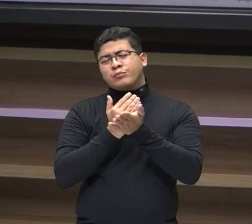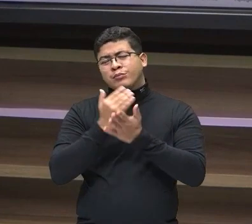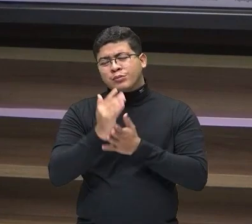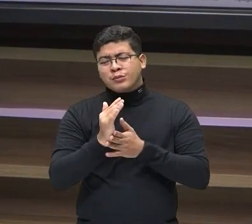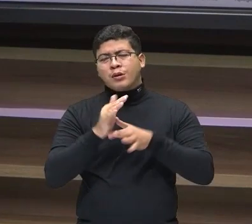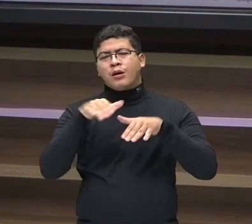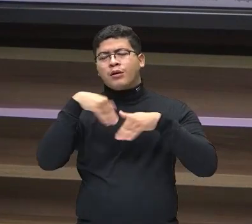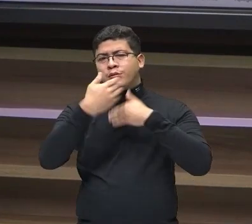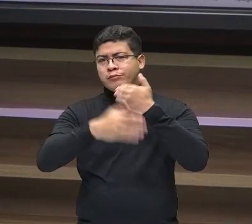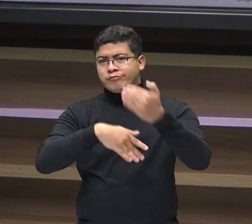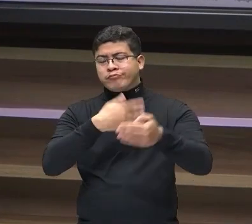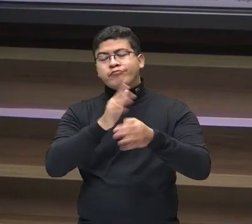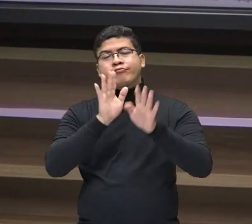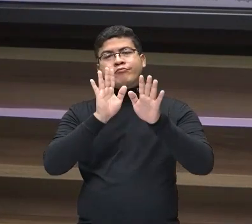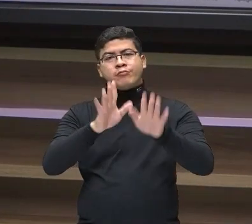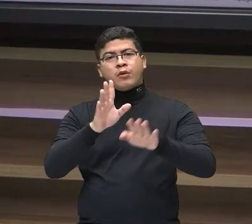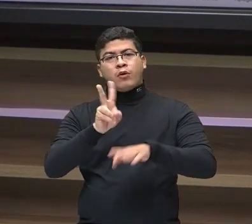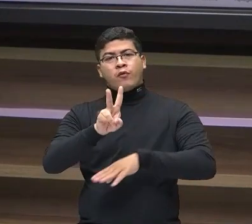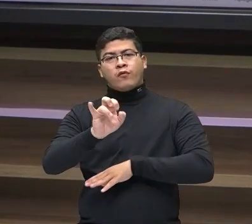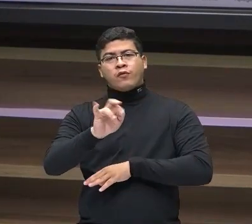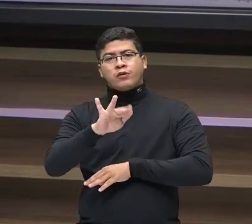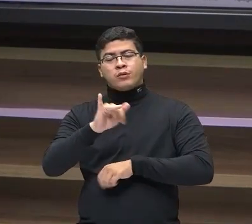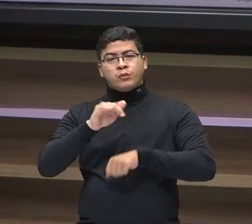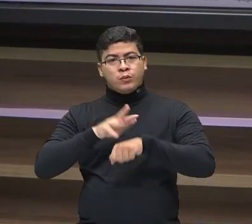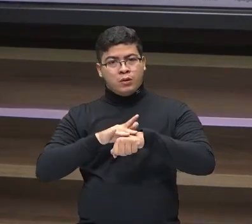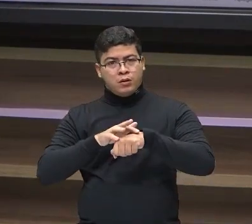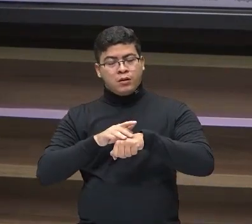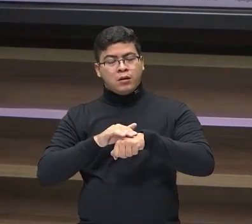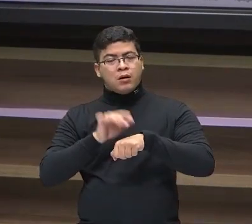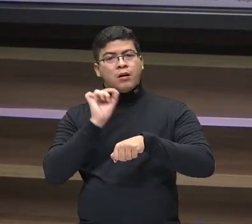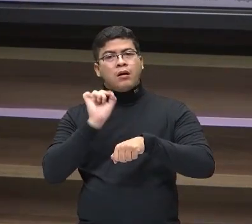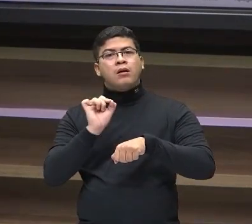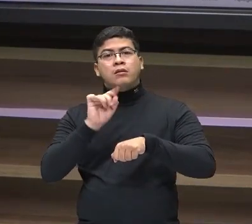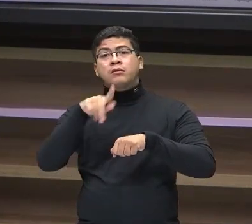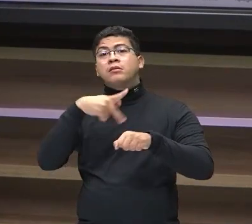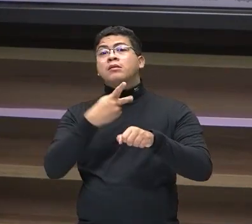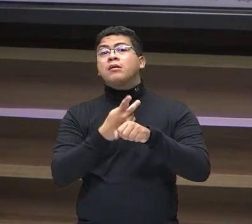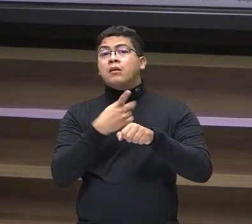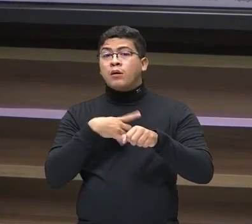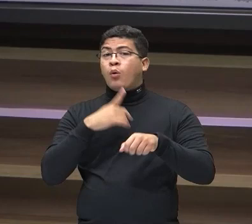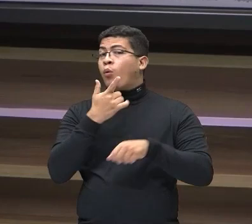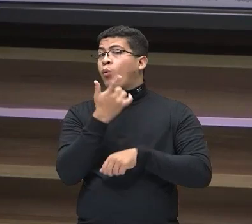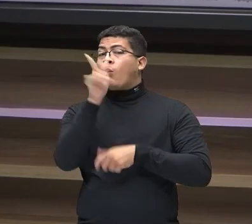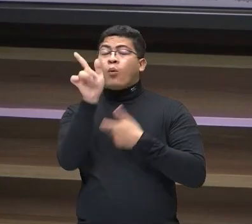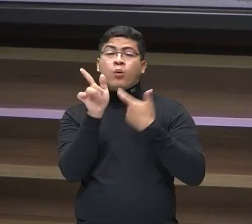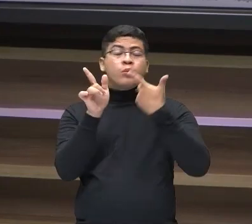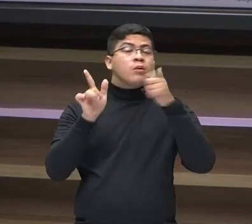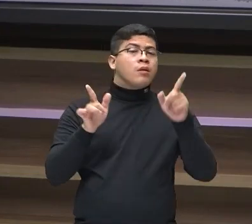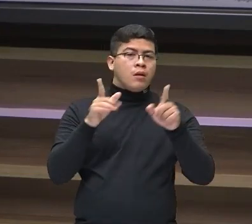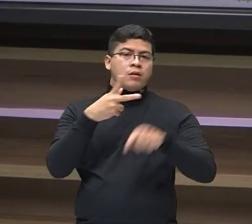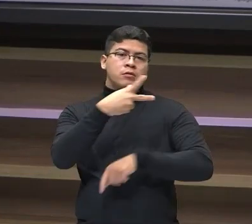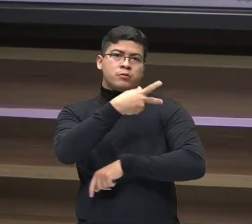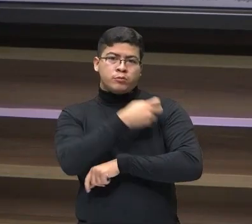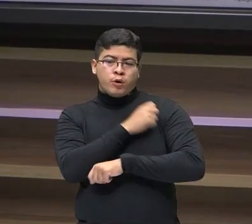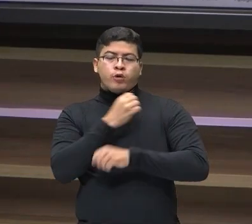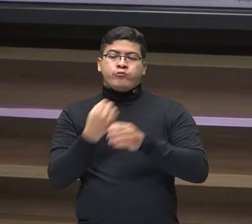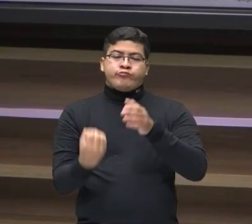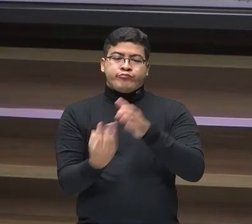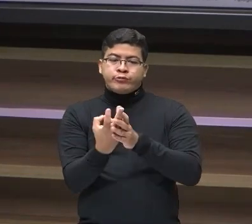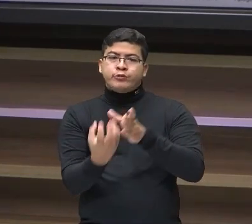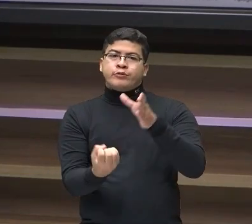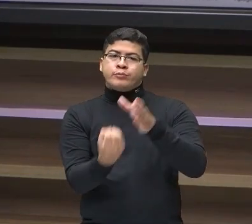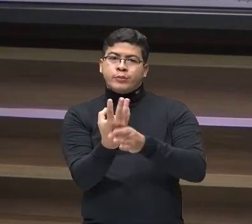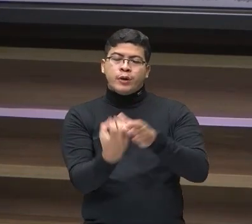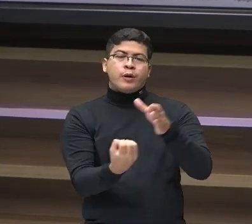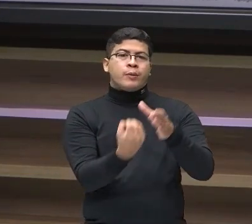os casos de varíola e a gente observou que, com o decorrer do tempo, outras vacinas foram sendo produzidas para